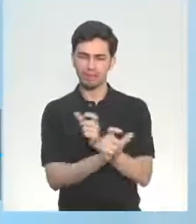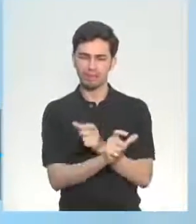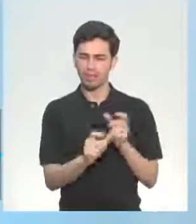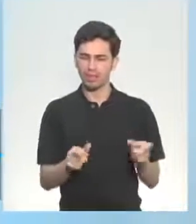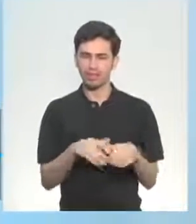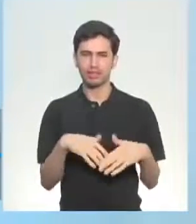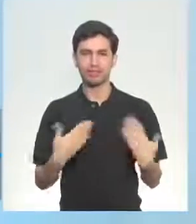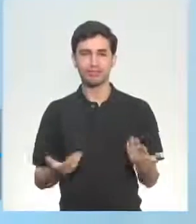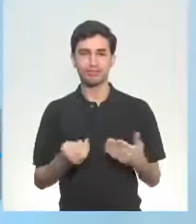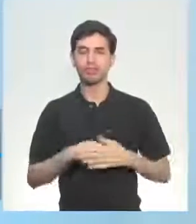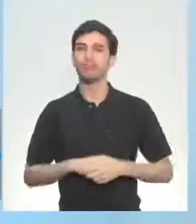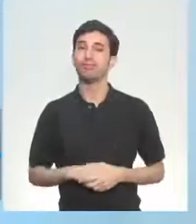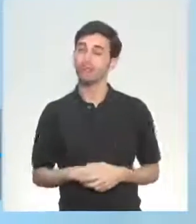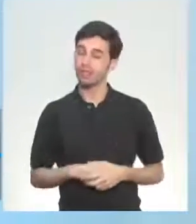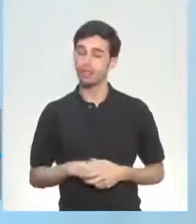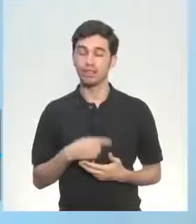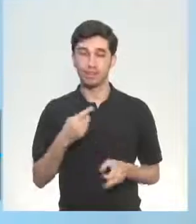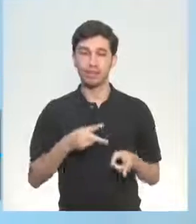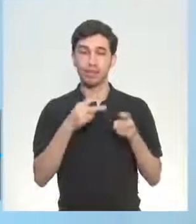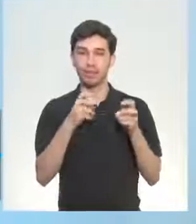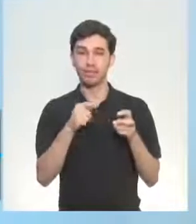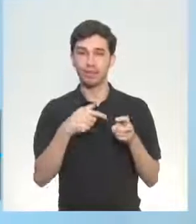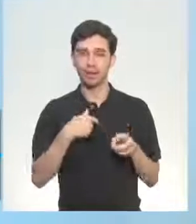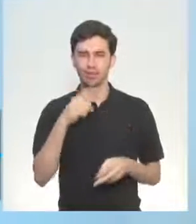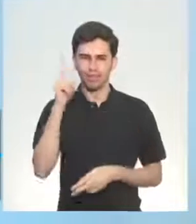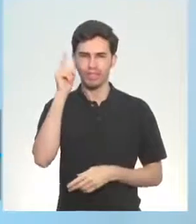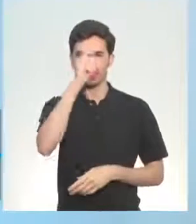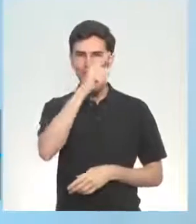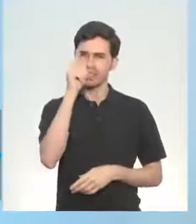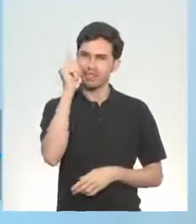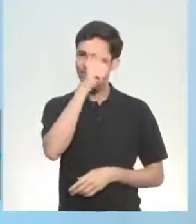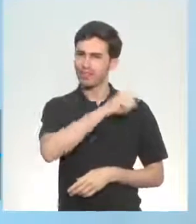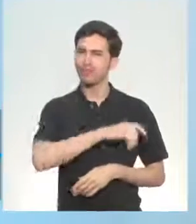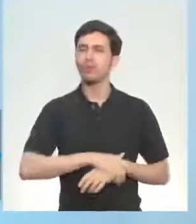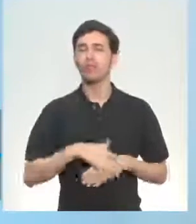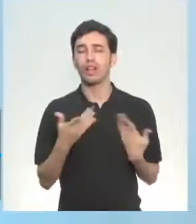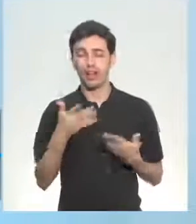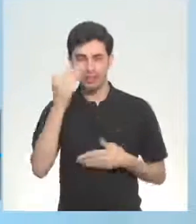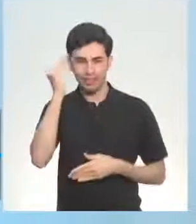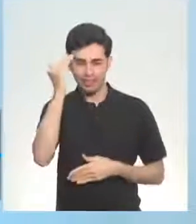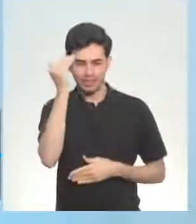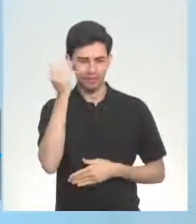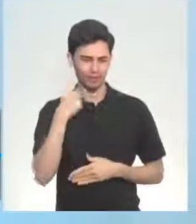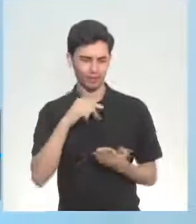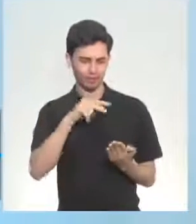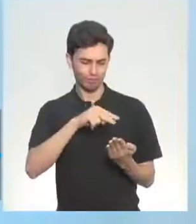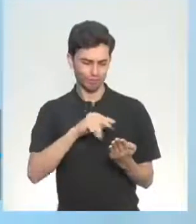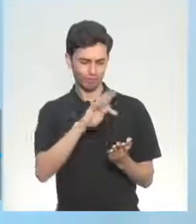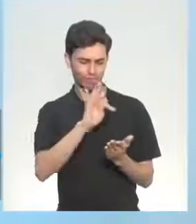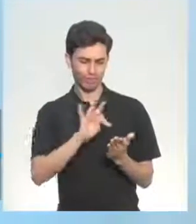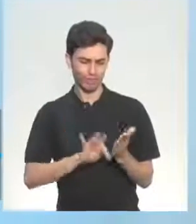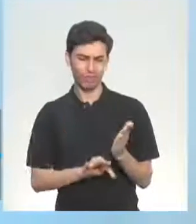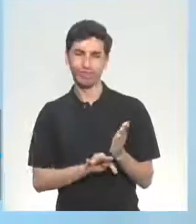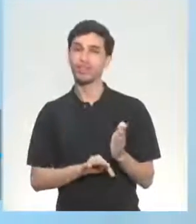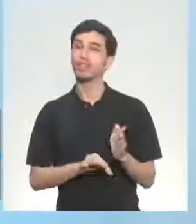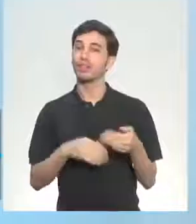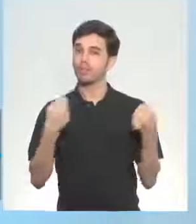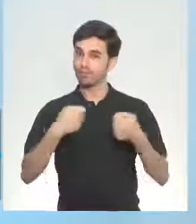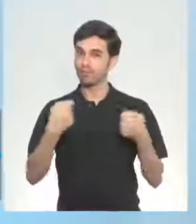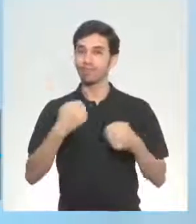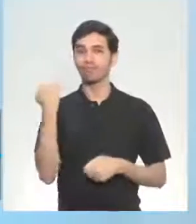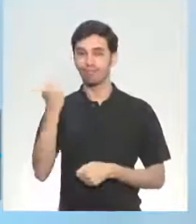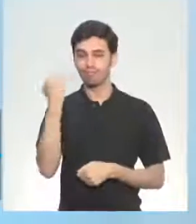da carta. Então, observe como dificulta aí a compreensão do texto. Tá? Então, por isso que é